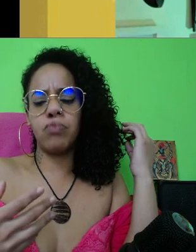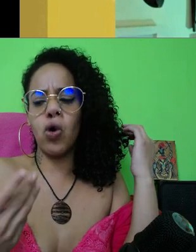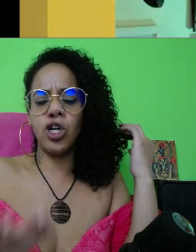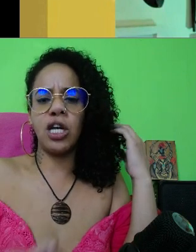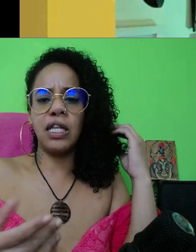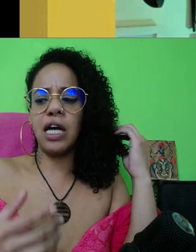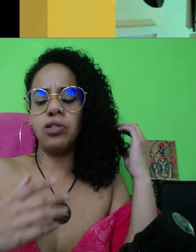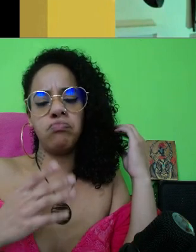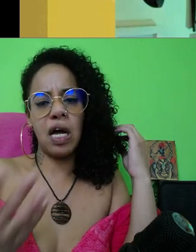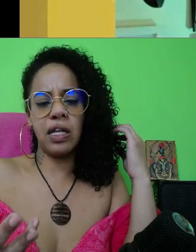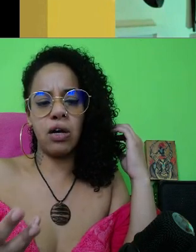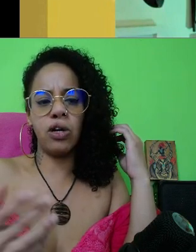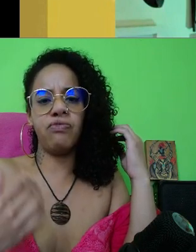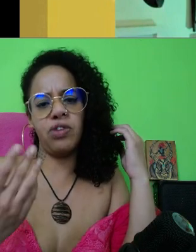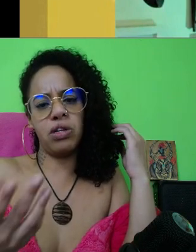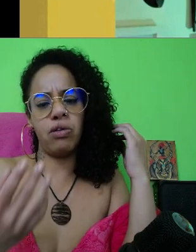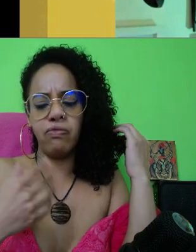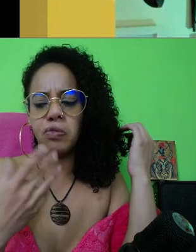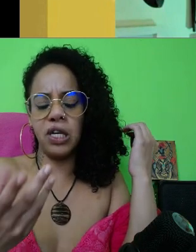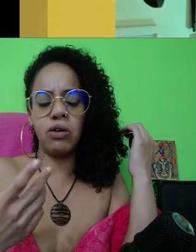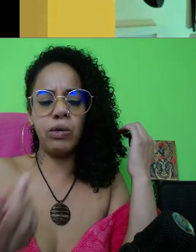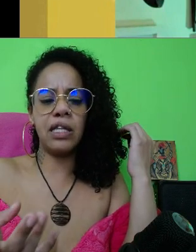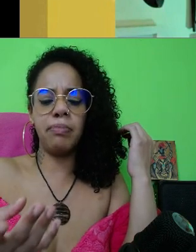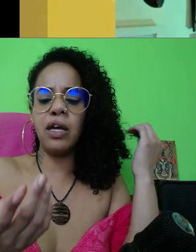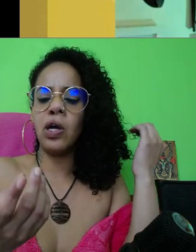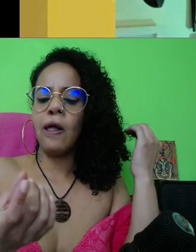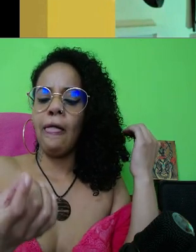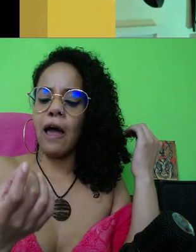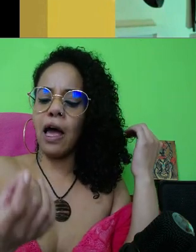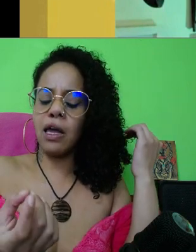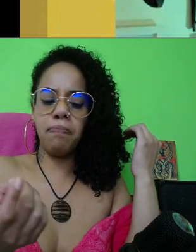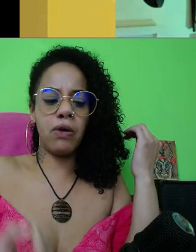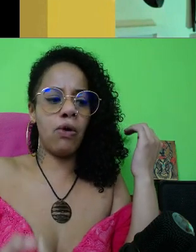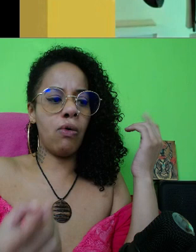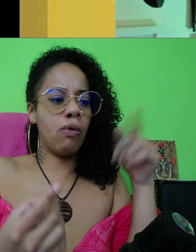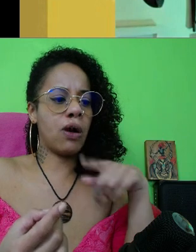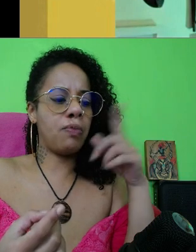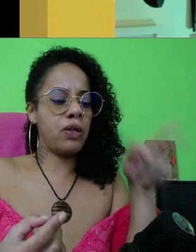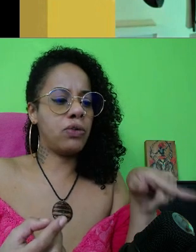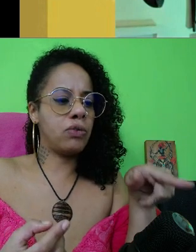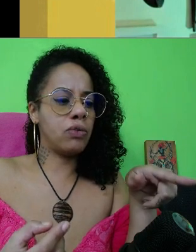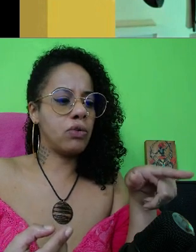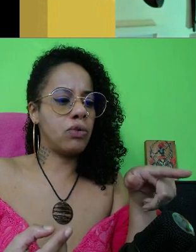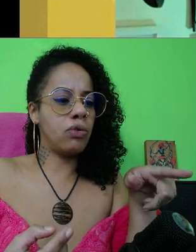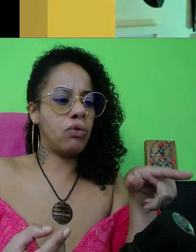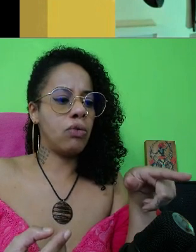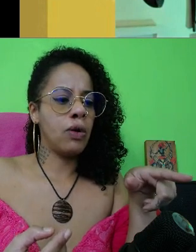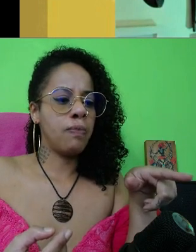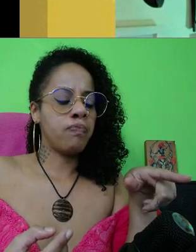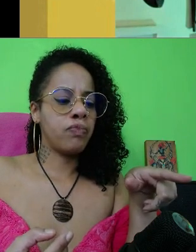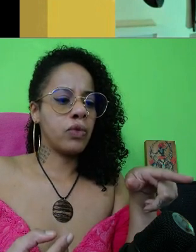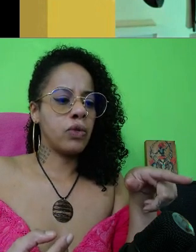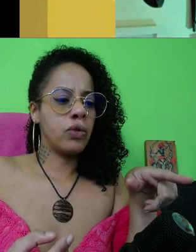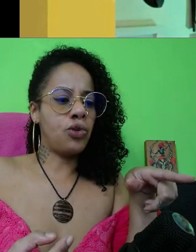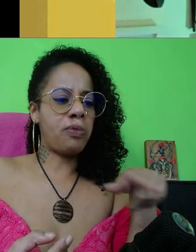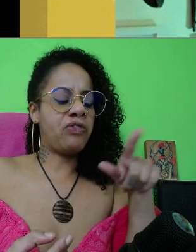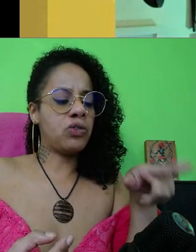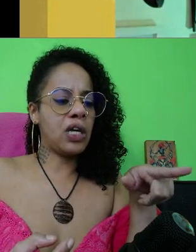aquela cordialidade até agora não vem então vou me incluir também aí pegou o argumento do